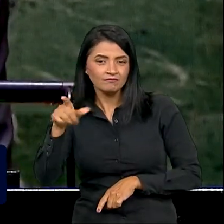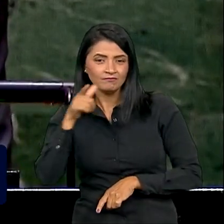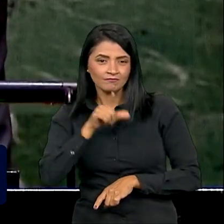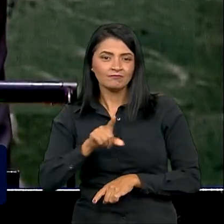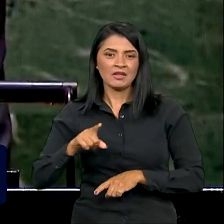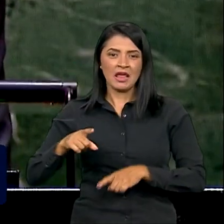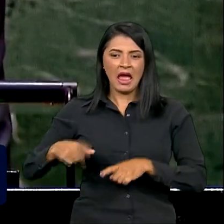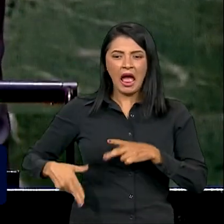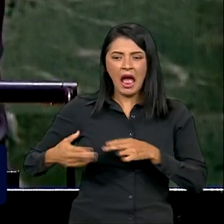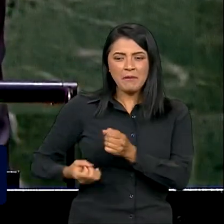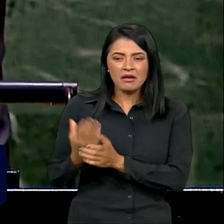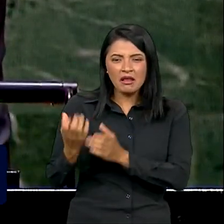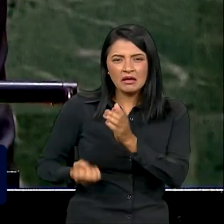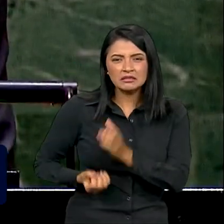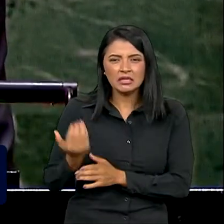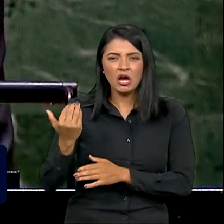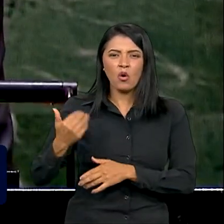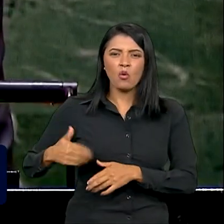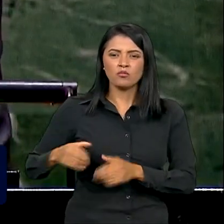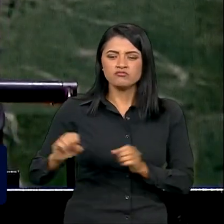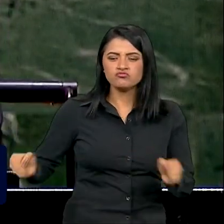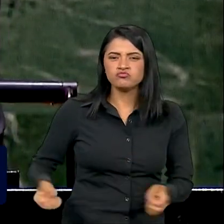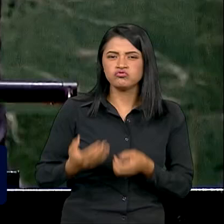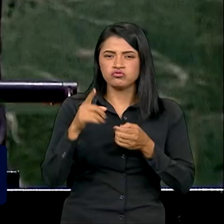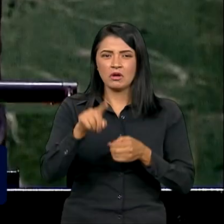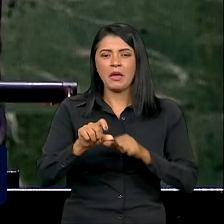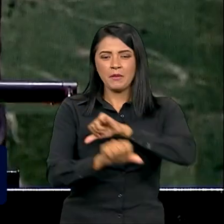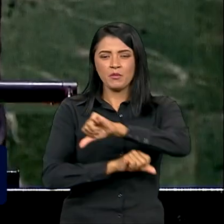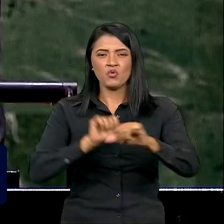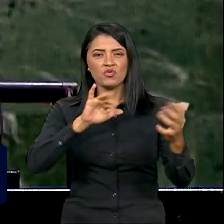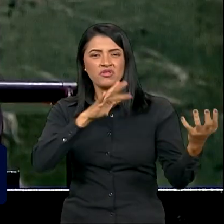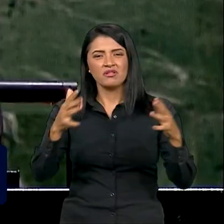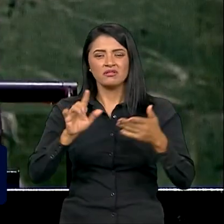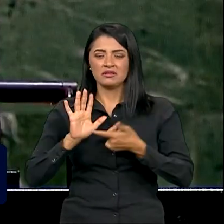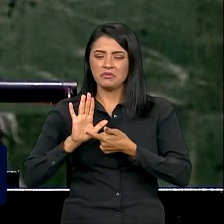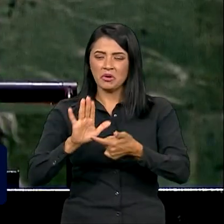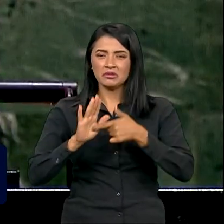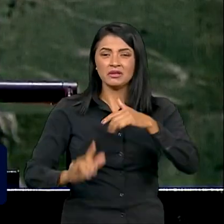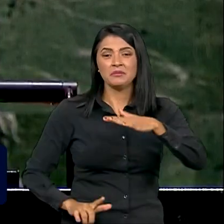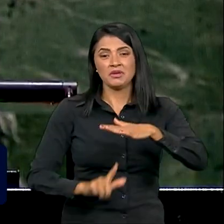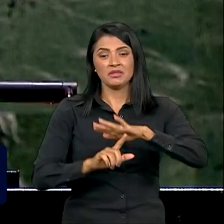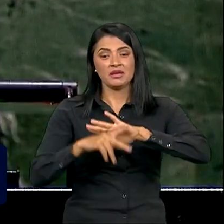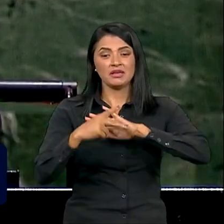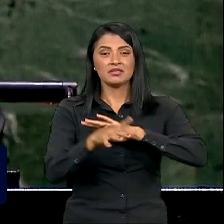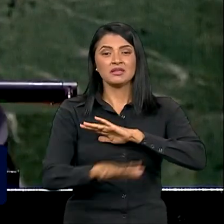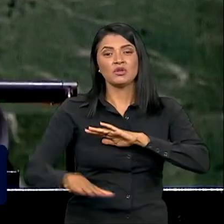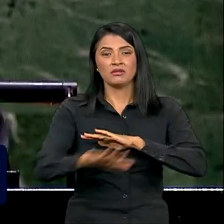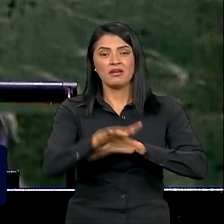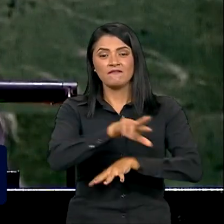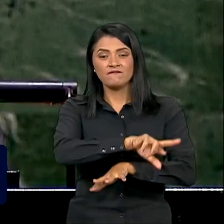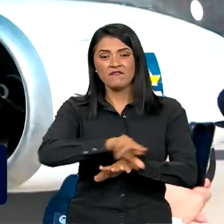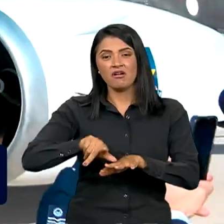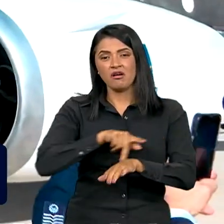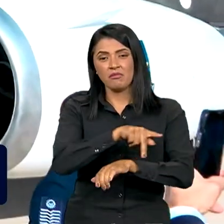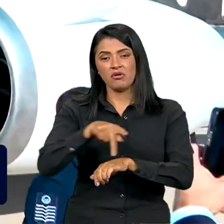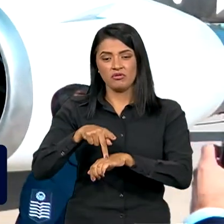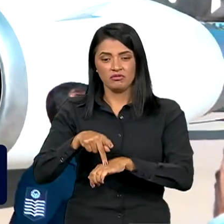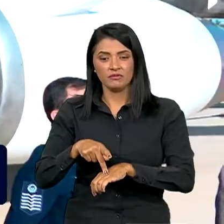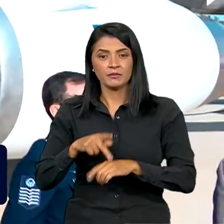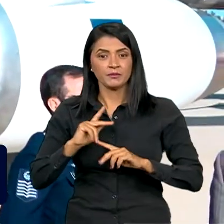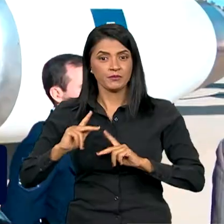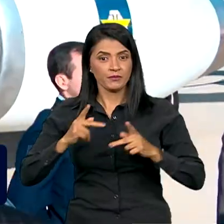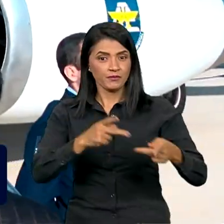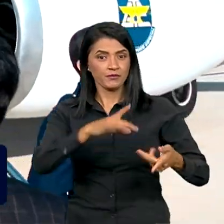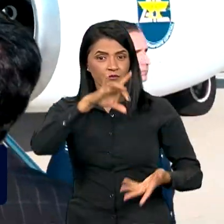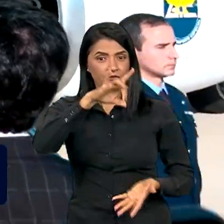armamentista e a mudança do clima escancaram as limitações das instâncias multilaterais. Em visita